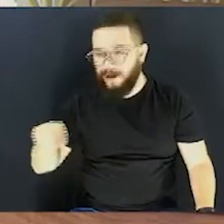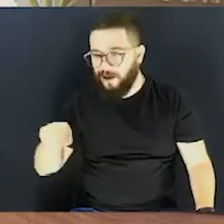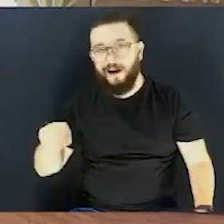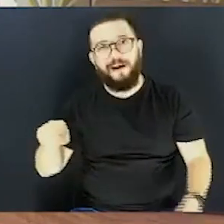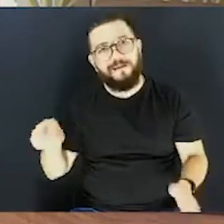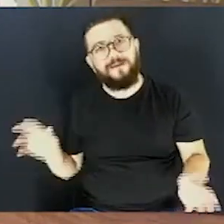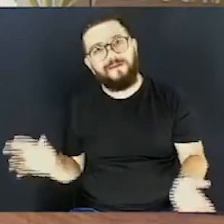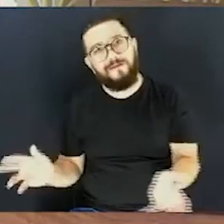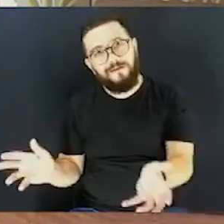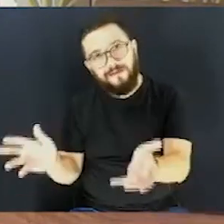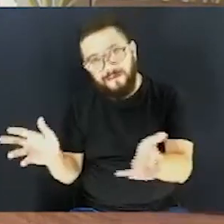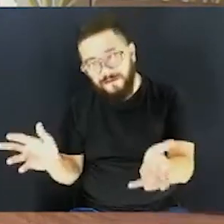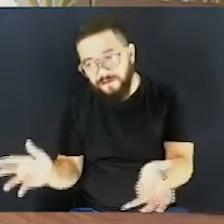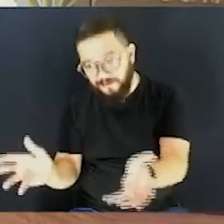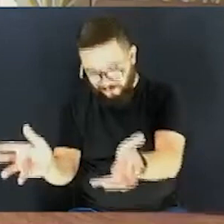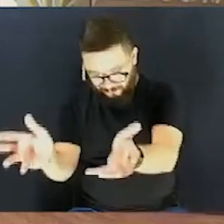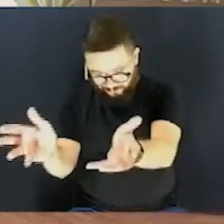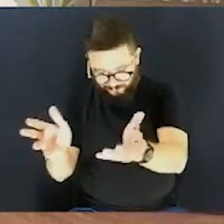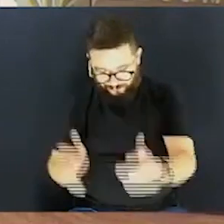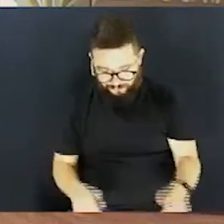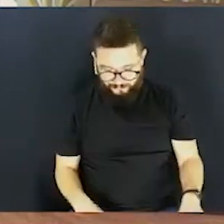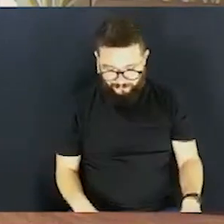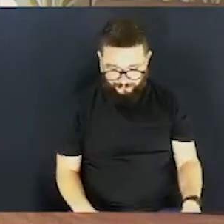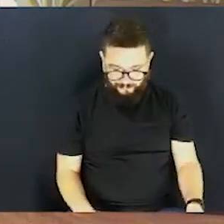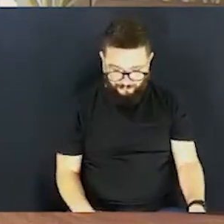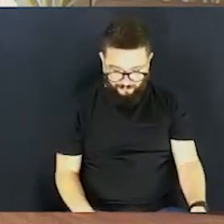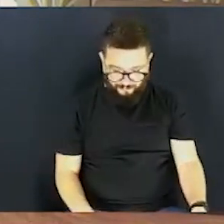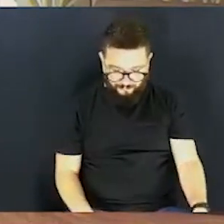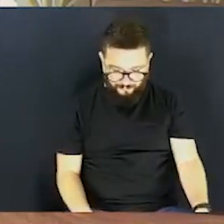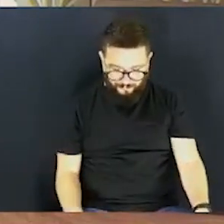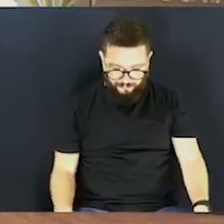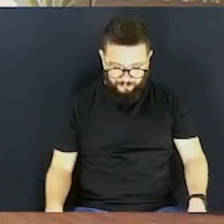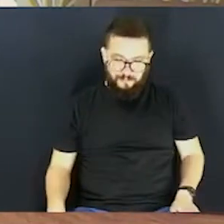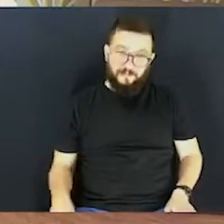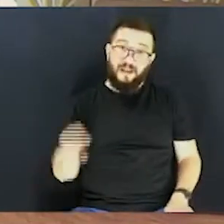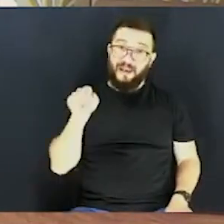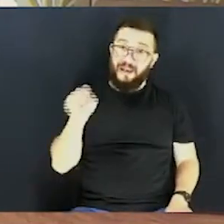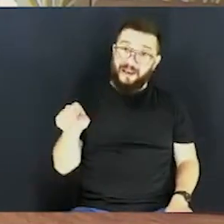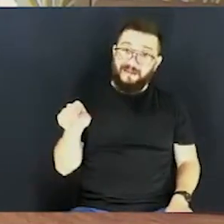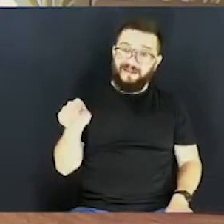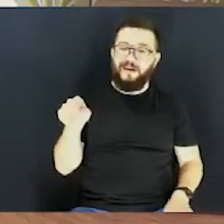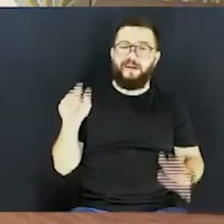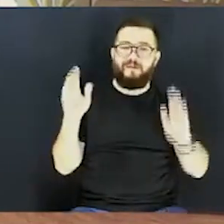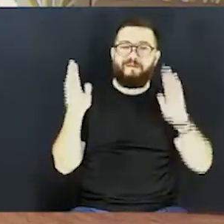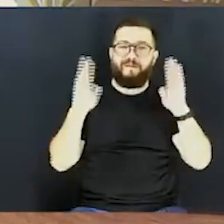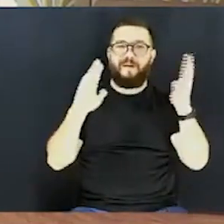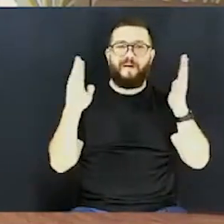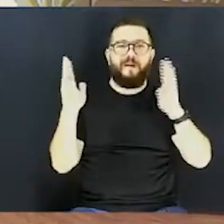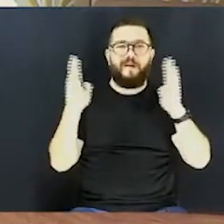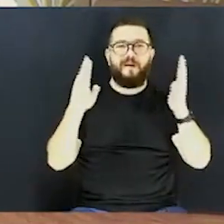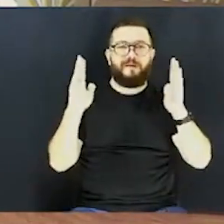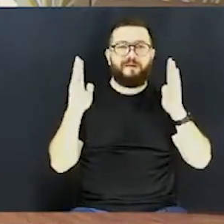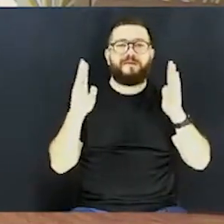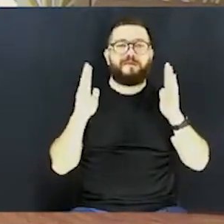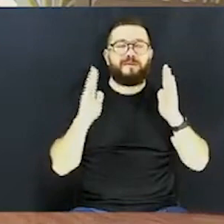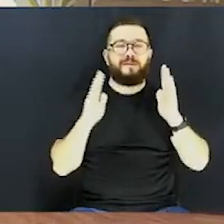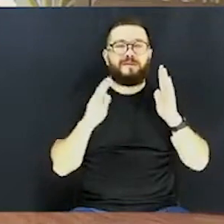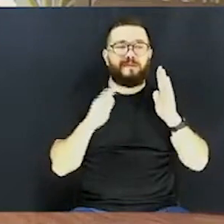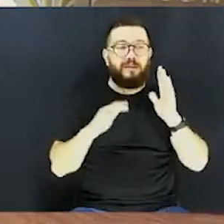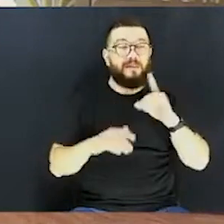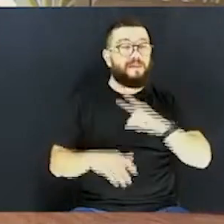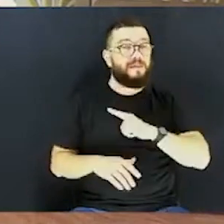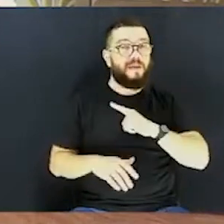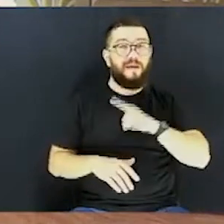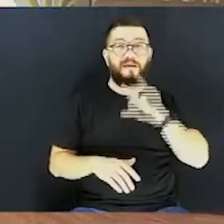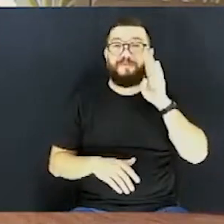exatamente aquela fase onde nós aprendemos as coisas mais difíceis da vida. Aprendemos a